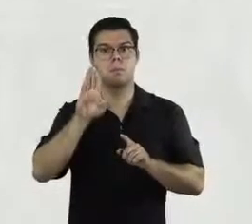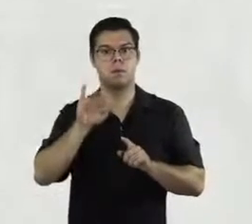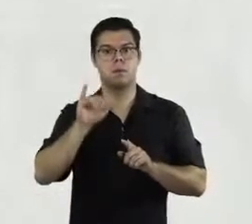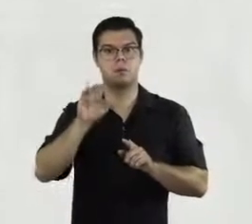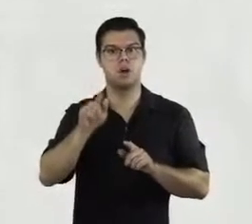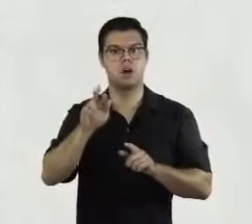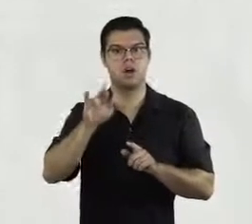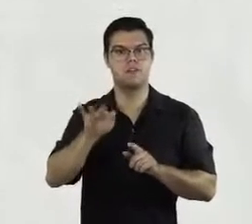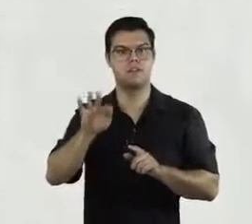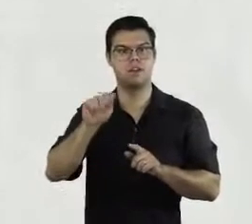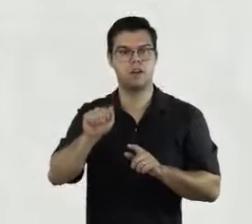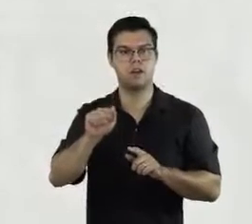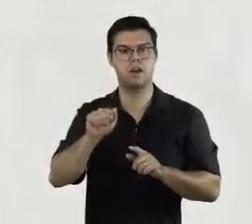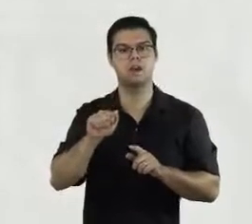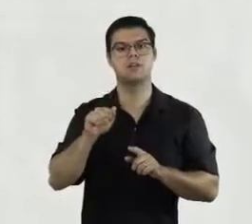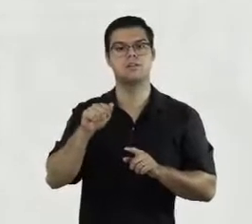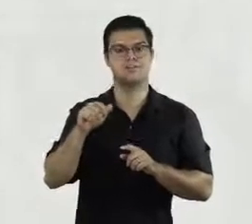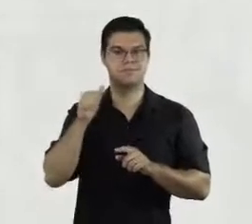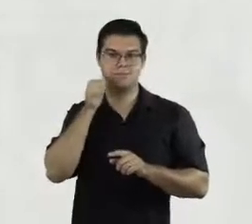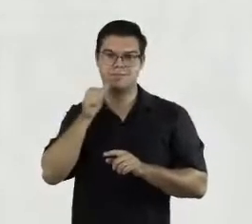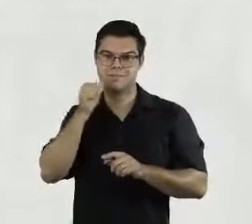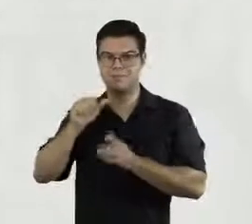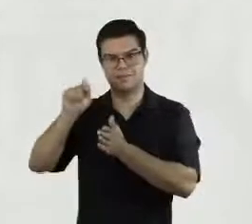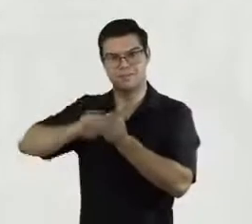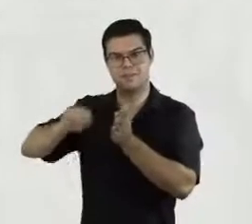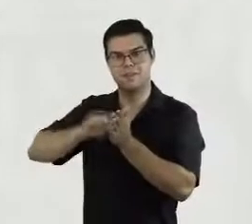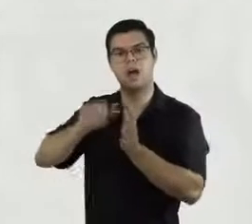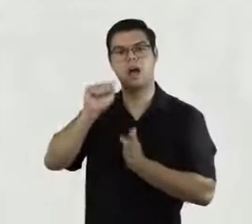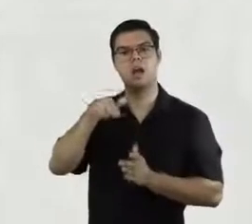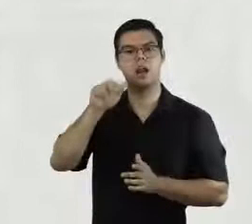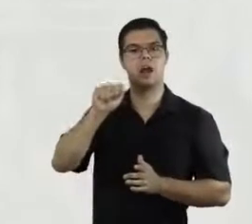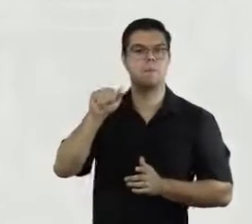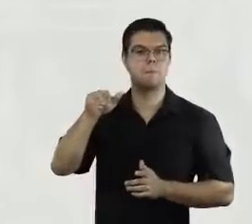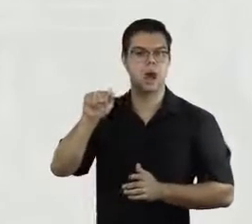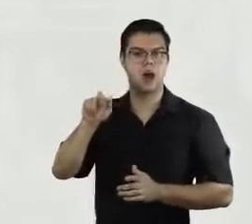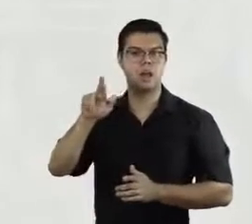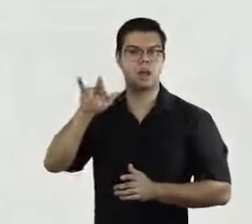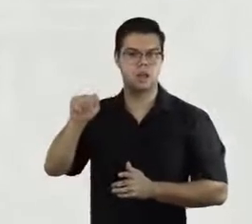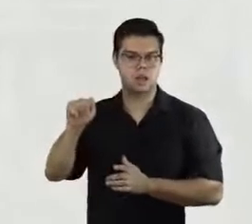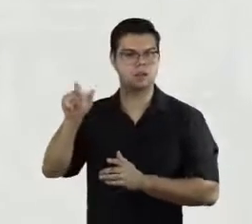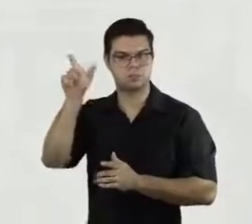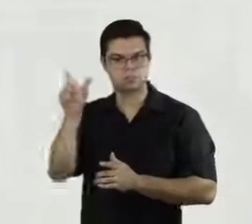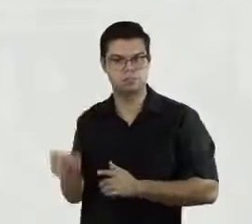Janeiro, de Ana Maria de Almeida Camargo,